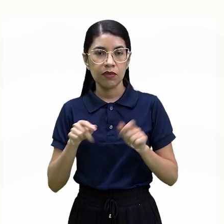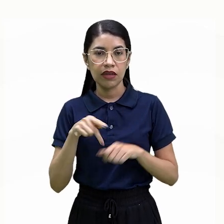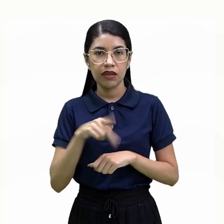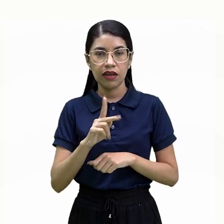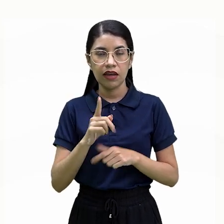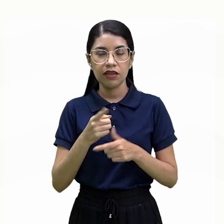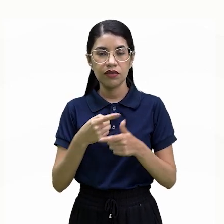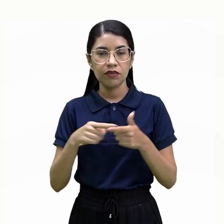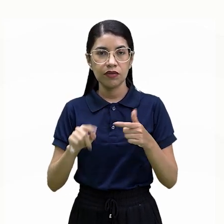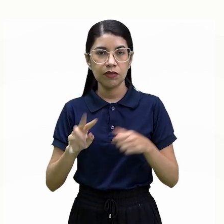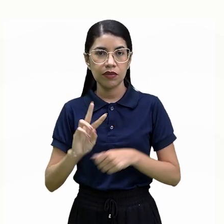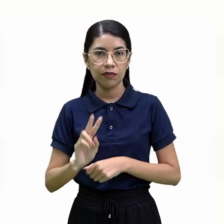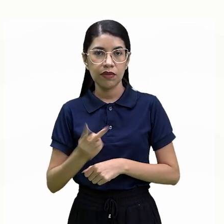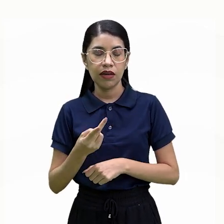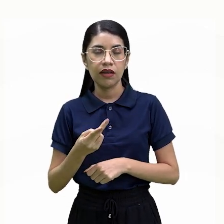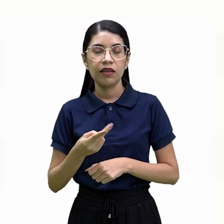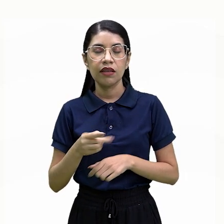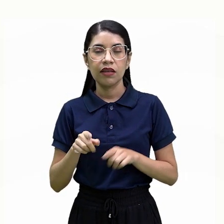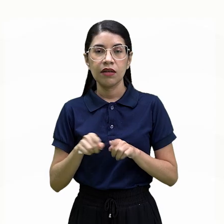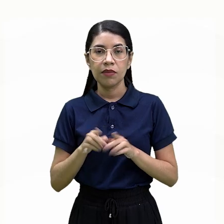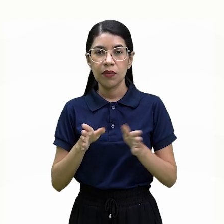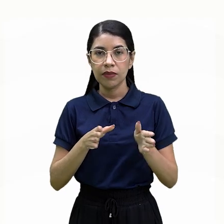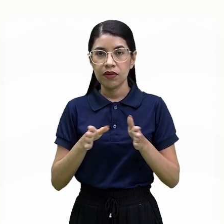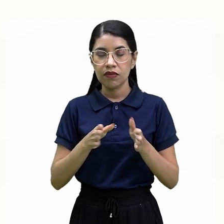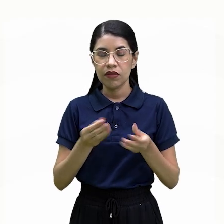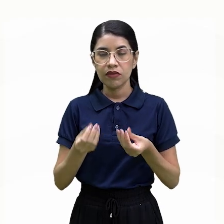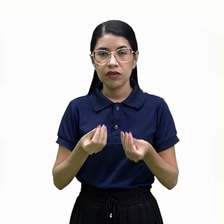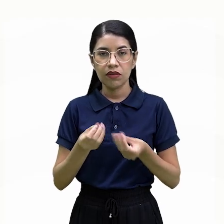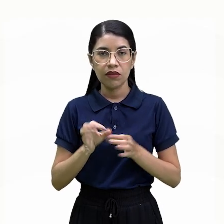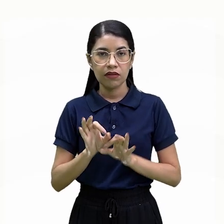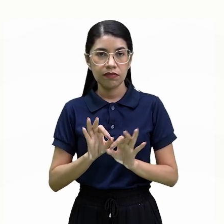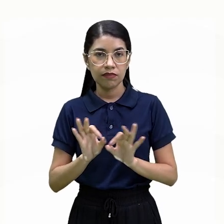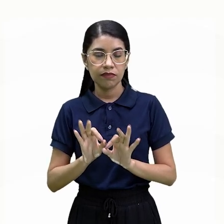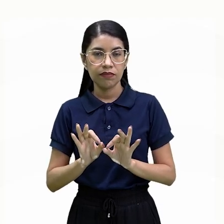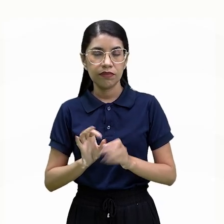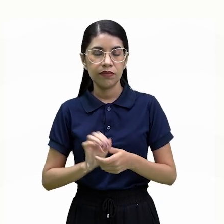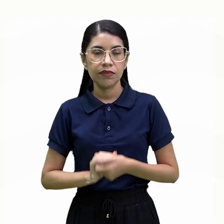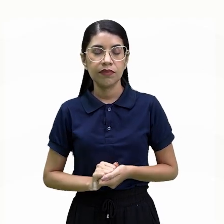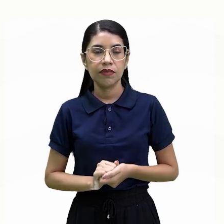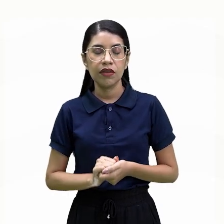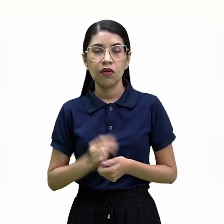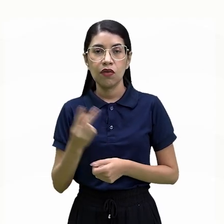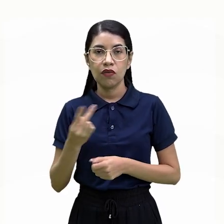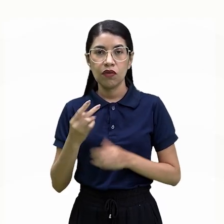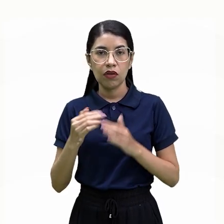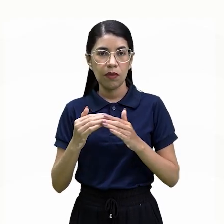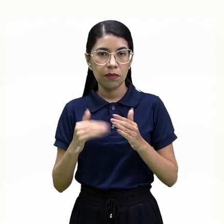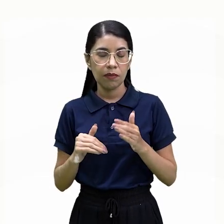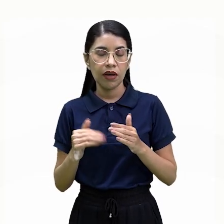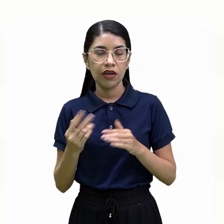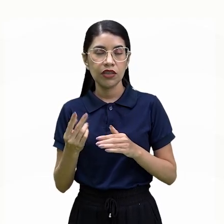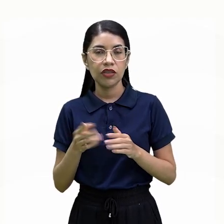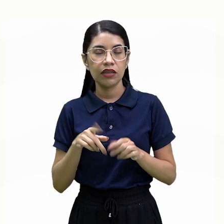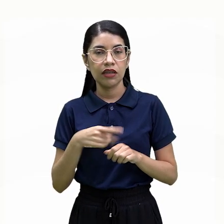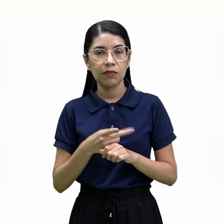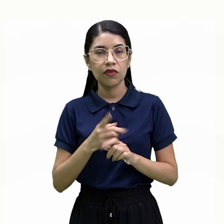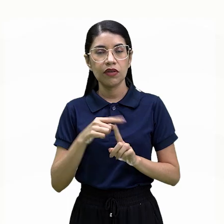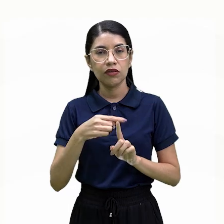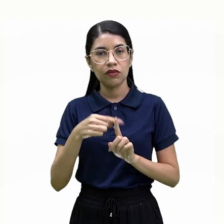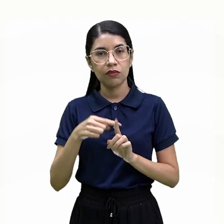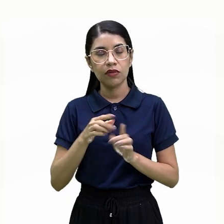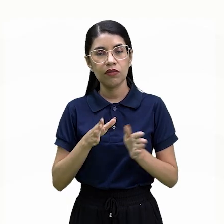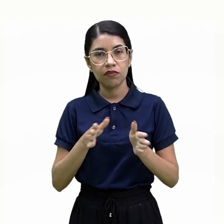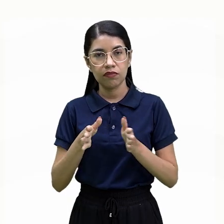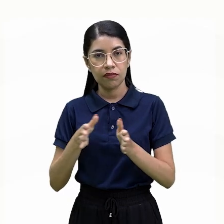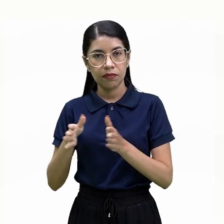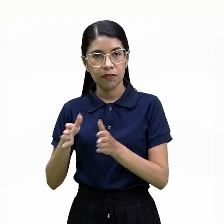na hora de montar, o intervalo vai ser montado assim, ó. Eu vou pegar o valor mínimo e vou somando os intervalos.